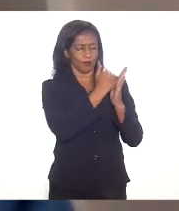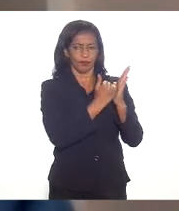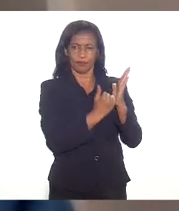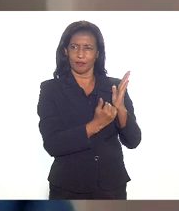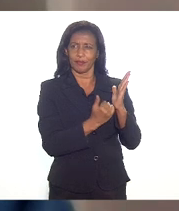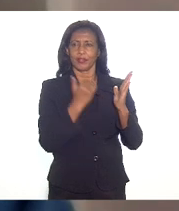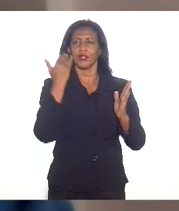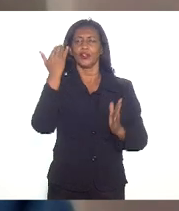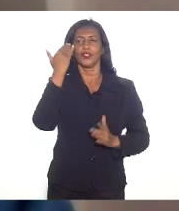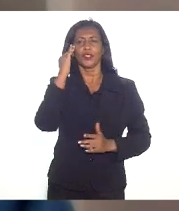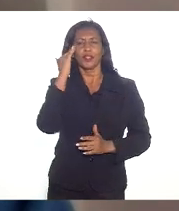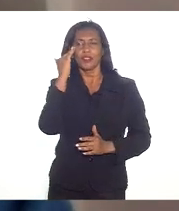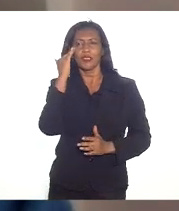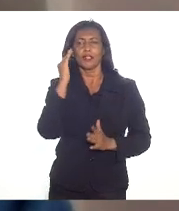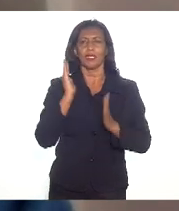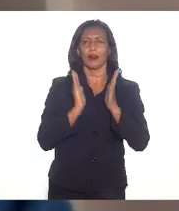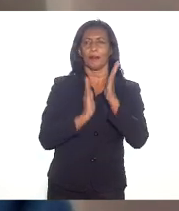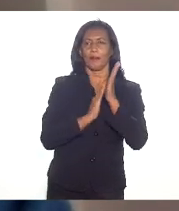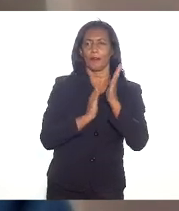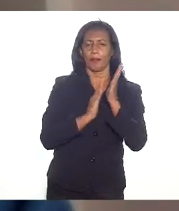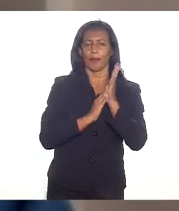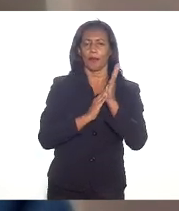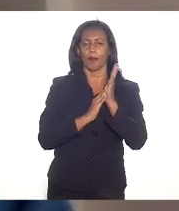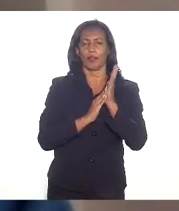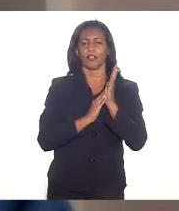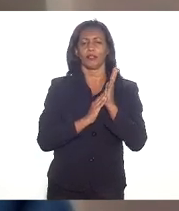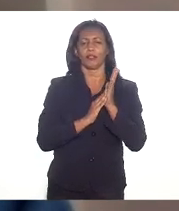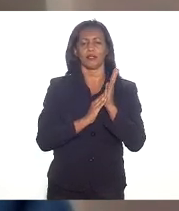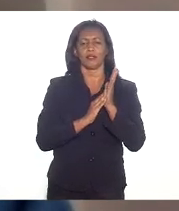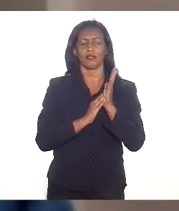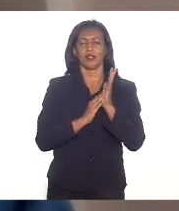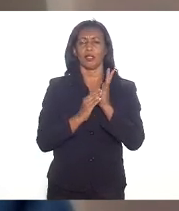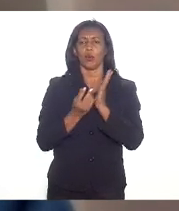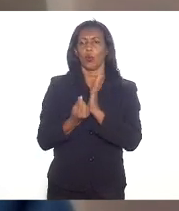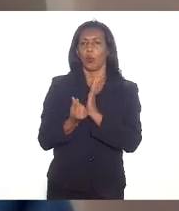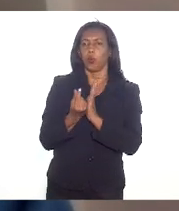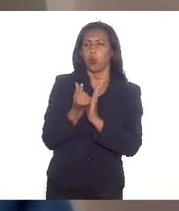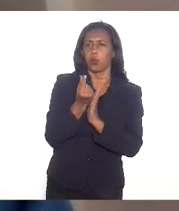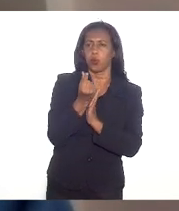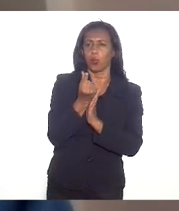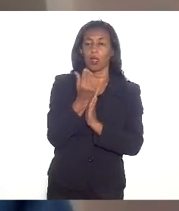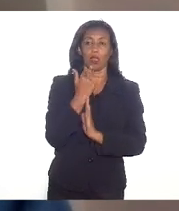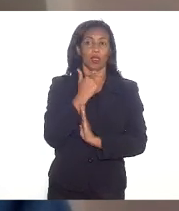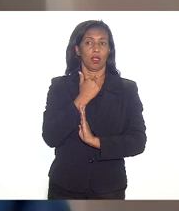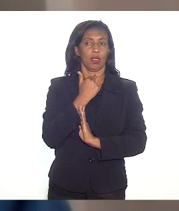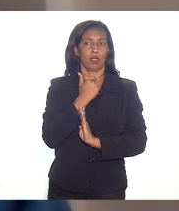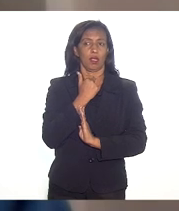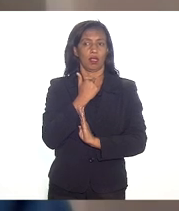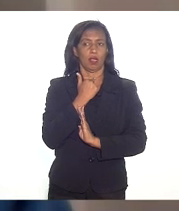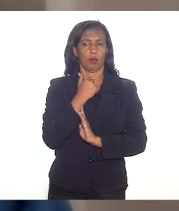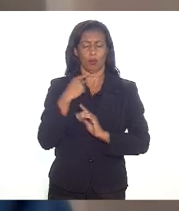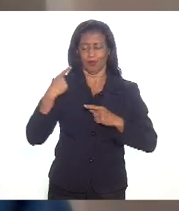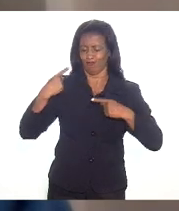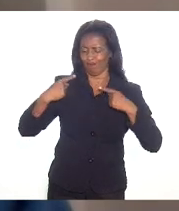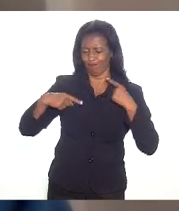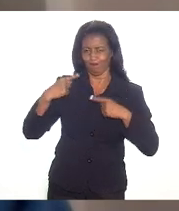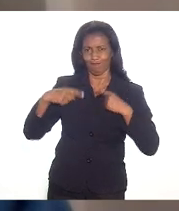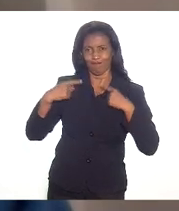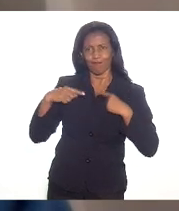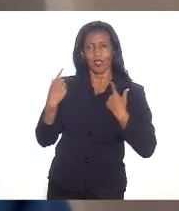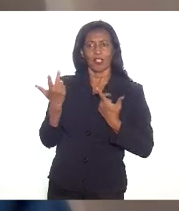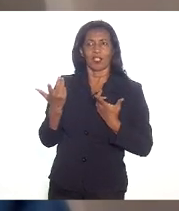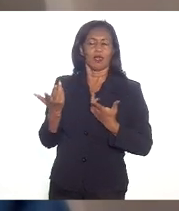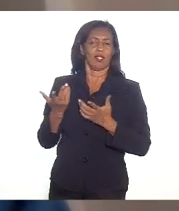entender, né, e propor e provocar de que a questão tributária ela não pode ser discutida,